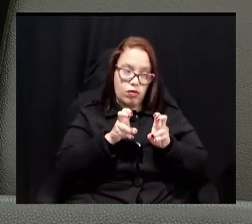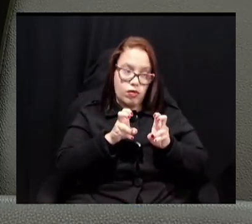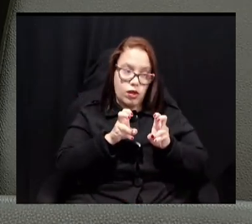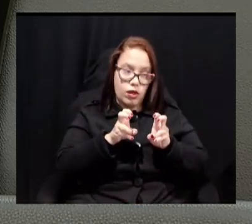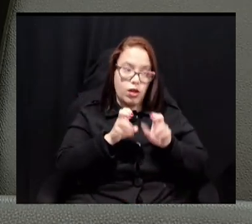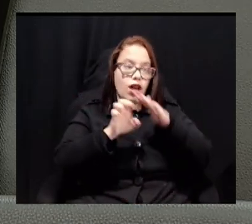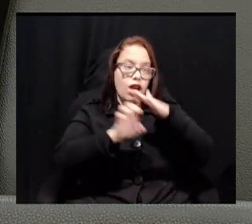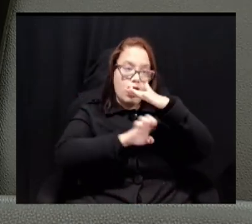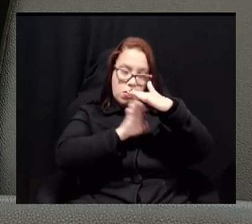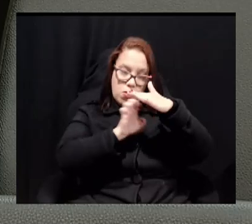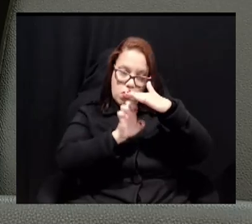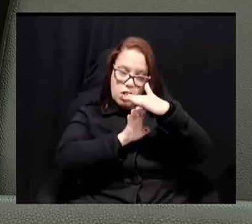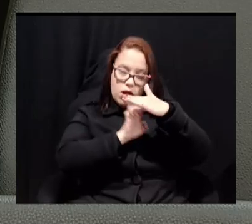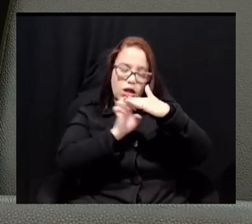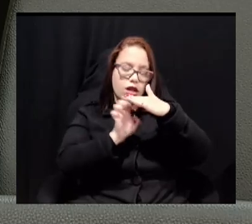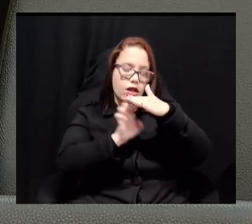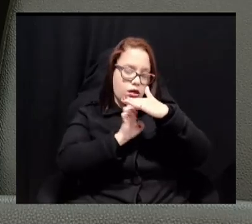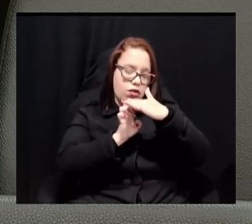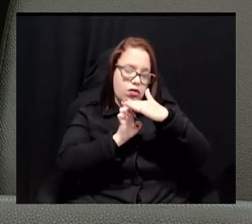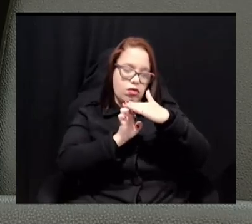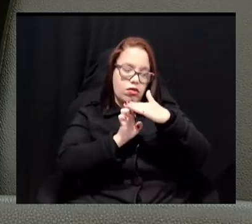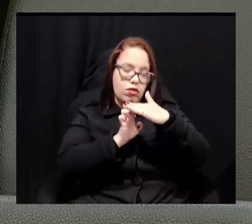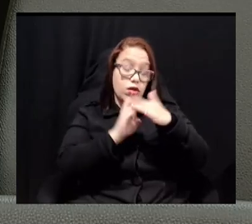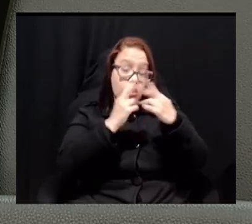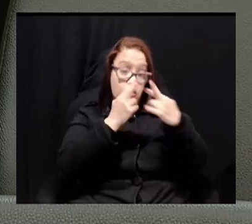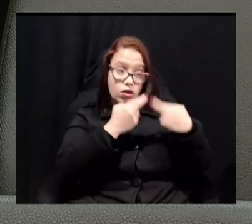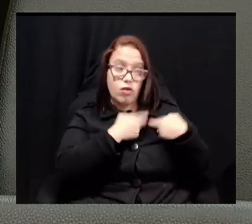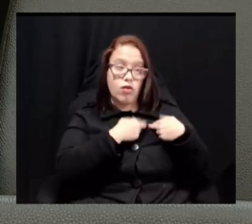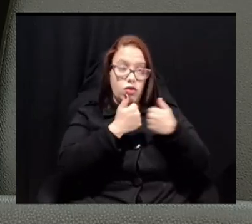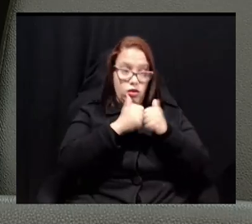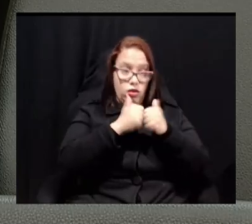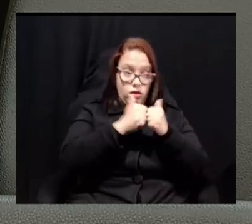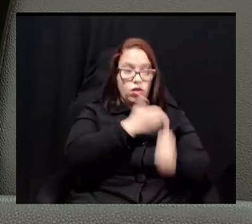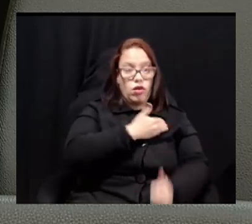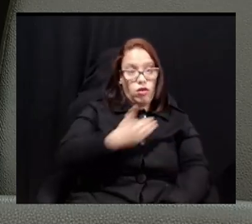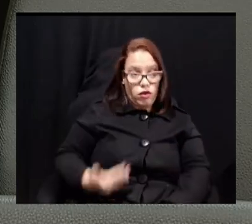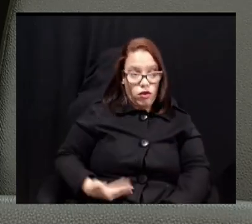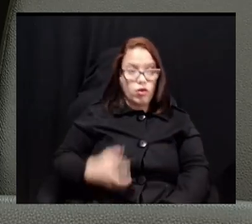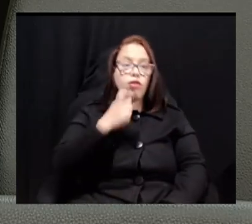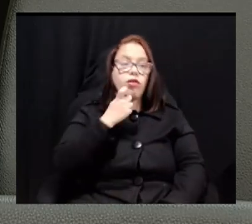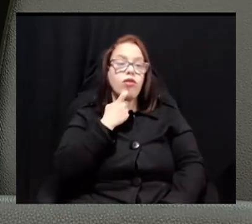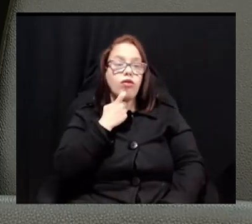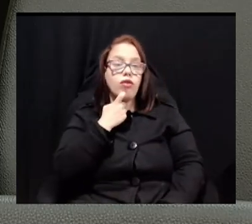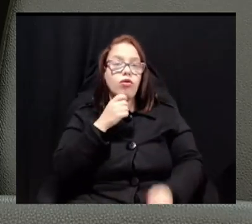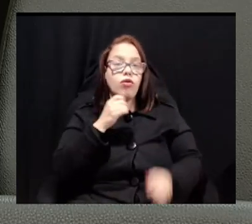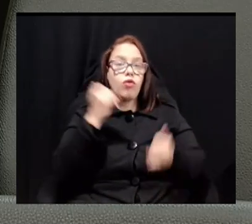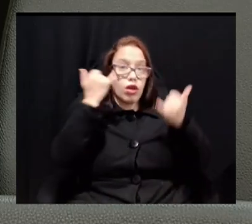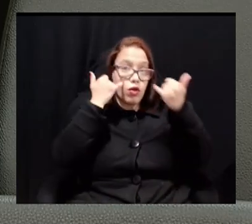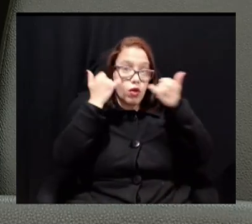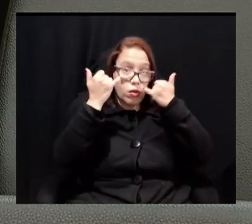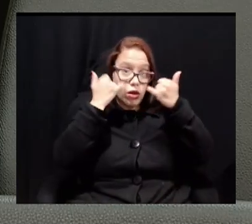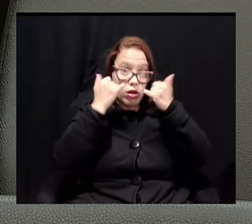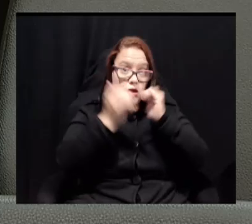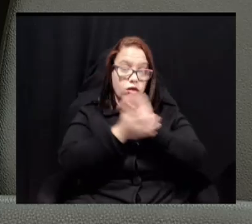empresas que estão responsáveis pelo transporte público de Campinas fazem informativos, de modo que eles alertem sempre